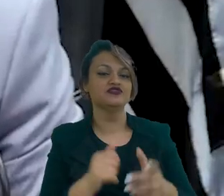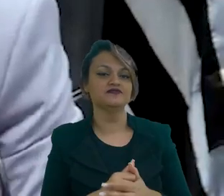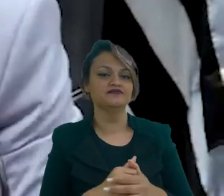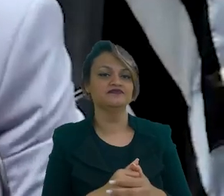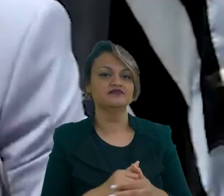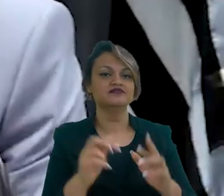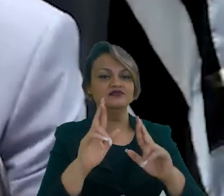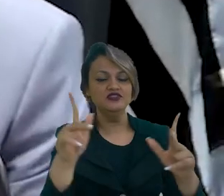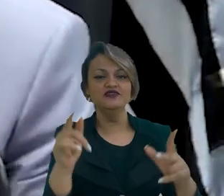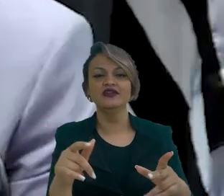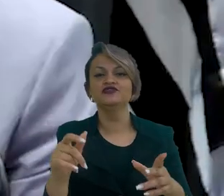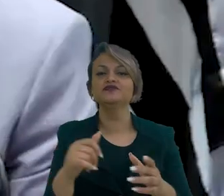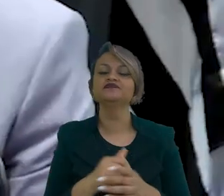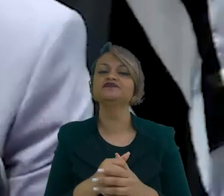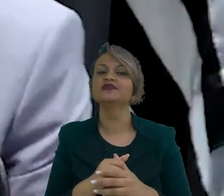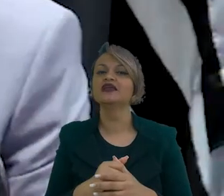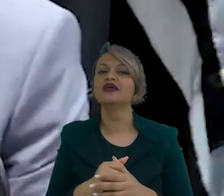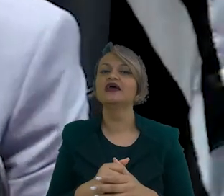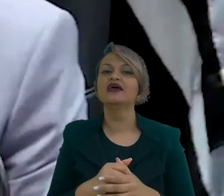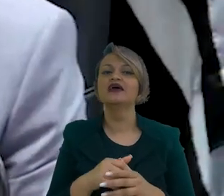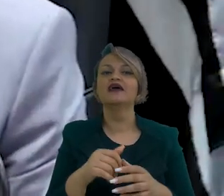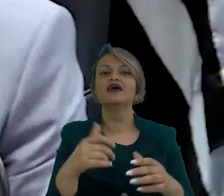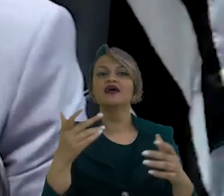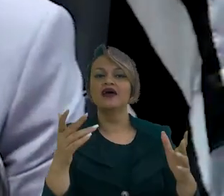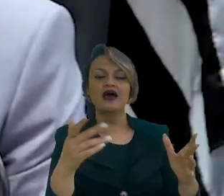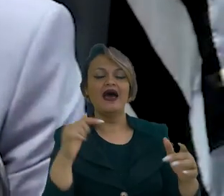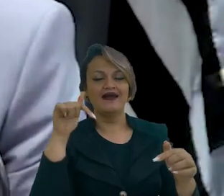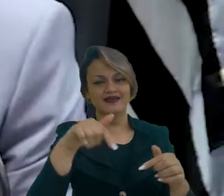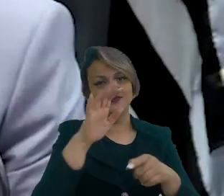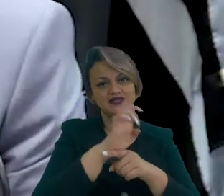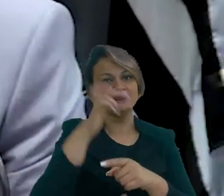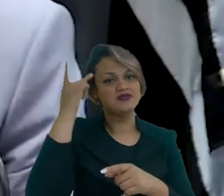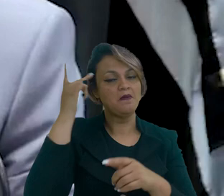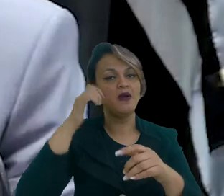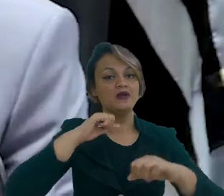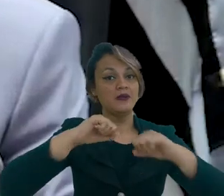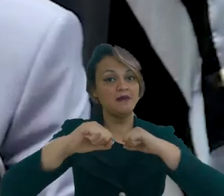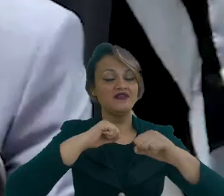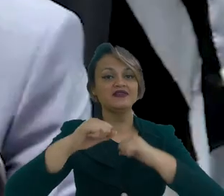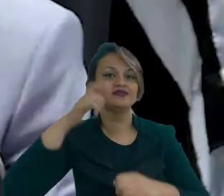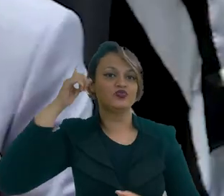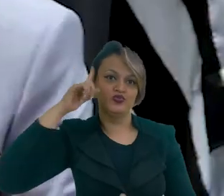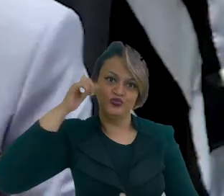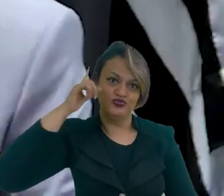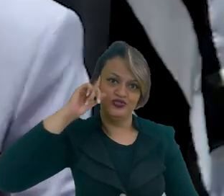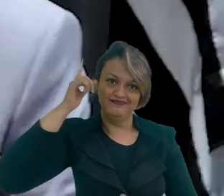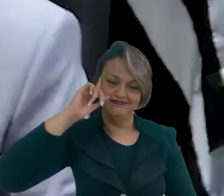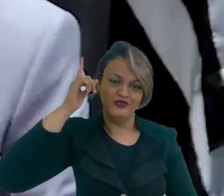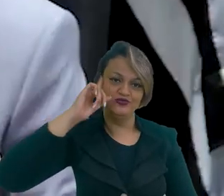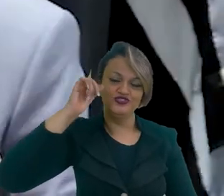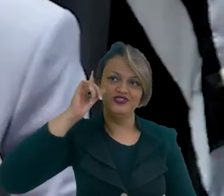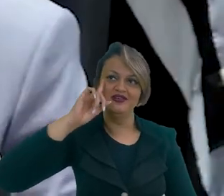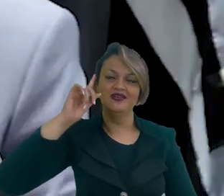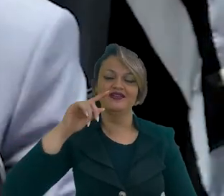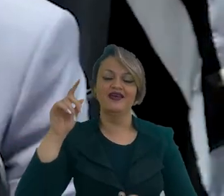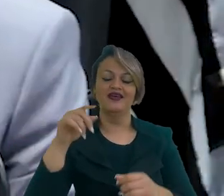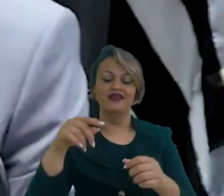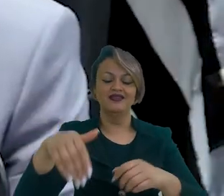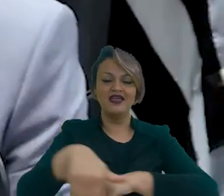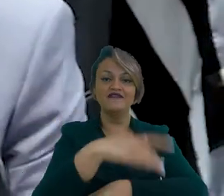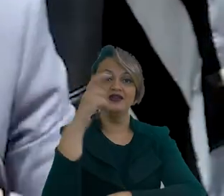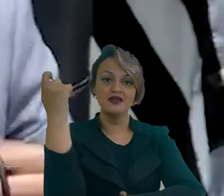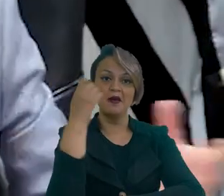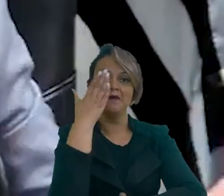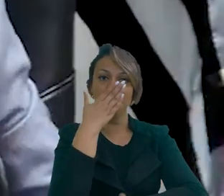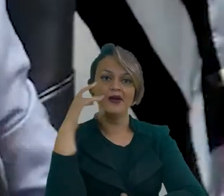né na praça né que até a Premiere etc então recordo porque assim né aqui em São Paulo a gente tem uma manifestação por dia né ainda mais aqui